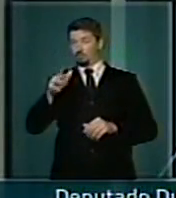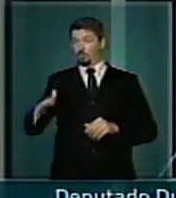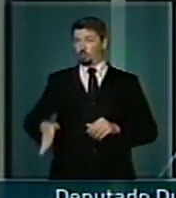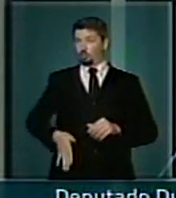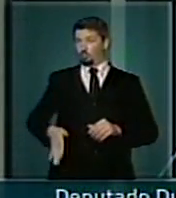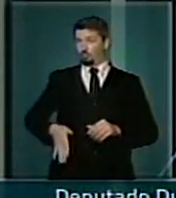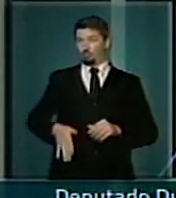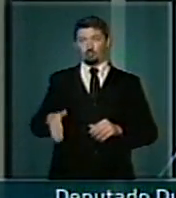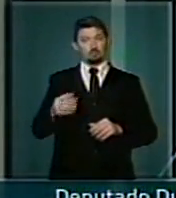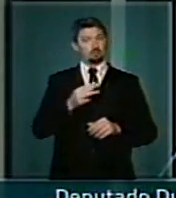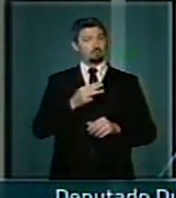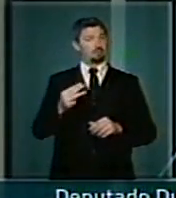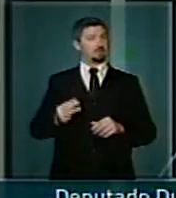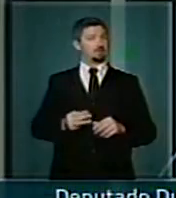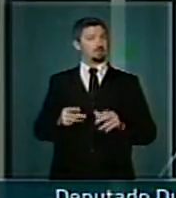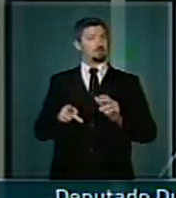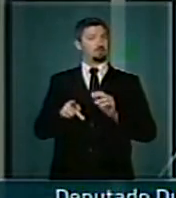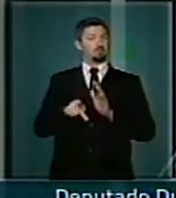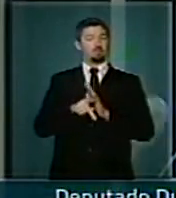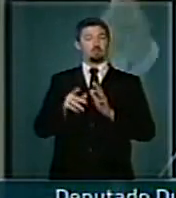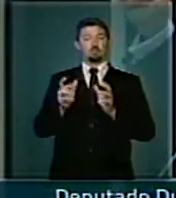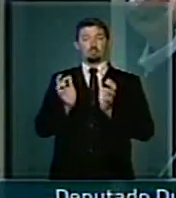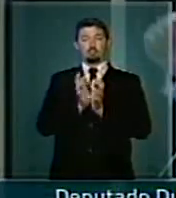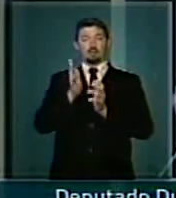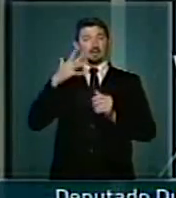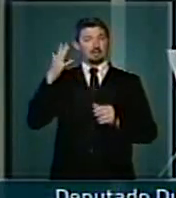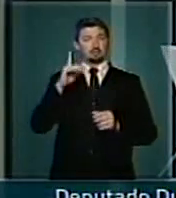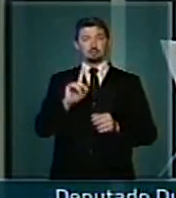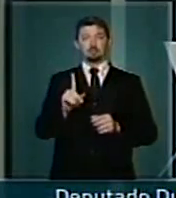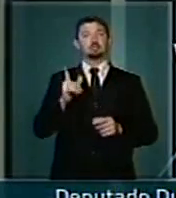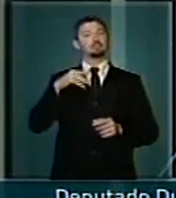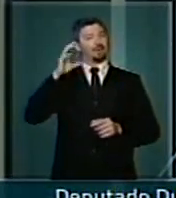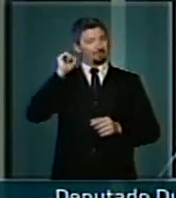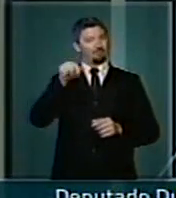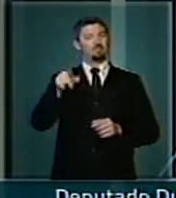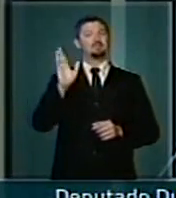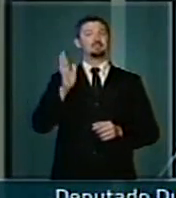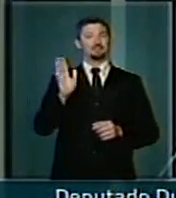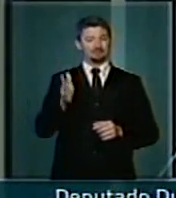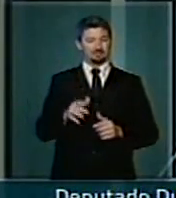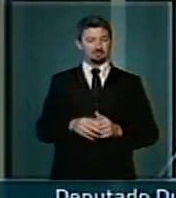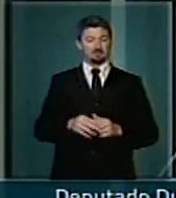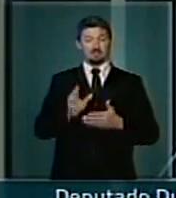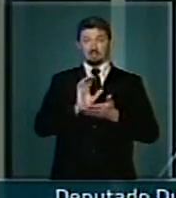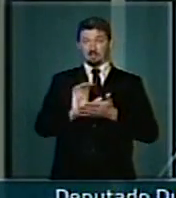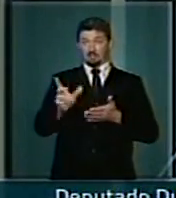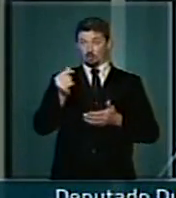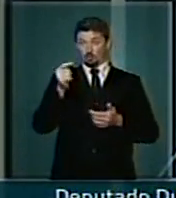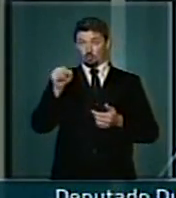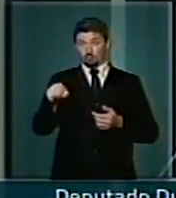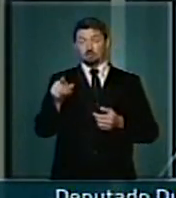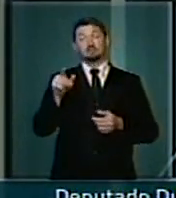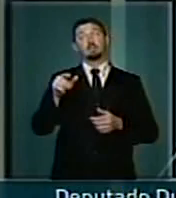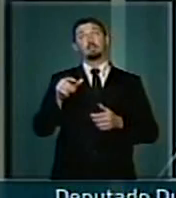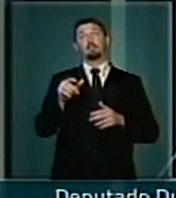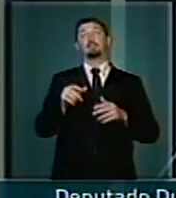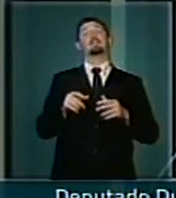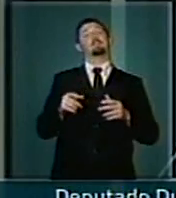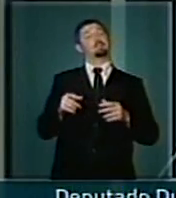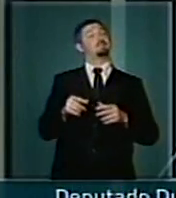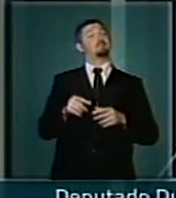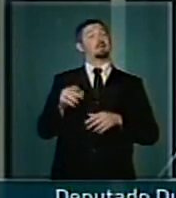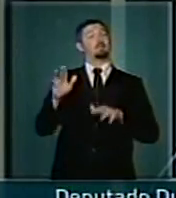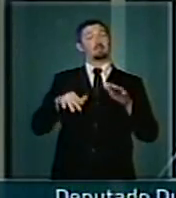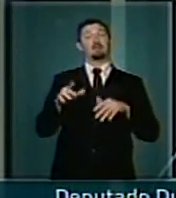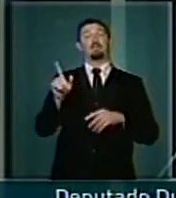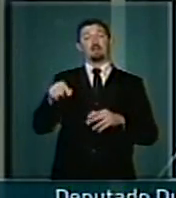bolso do ministro ou dos cofres partidários. Já vimos essa história antes. Esses recursos muito provavelmente viriam dos